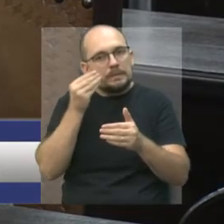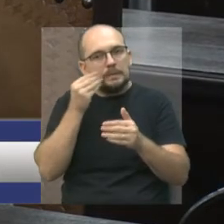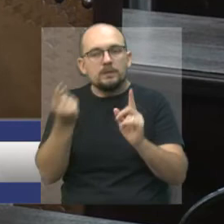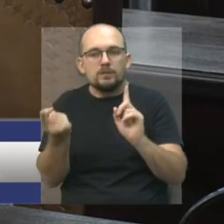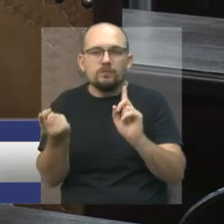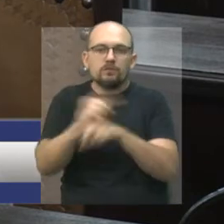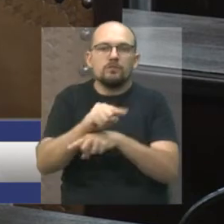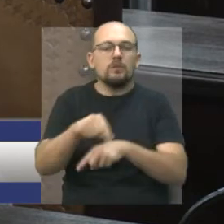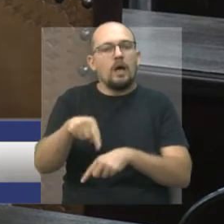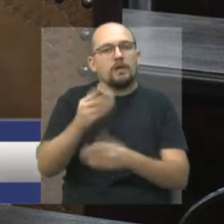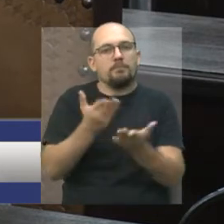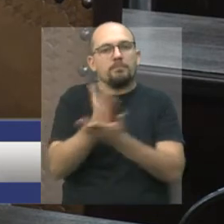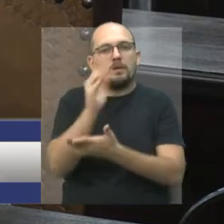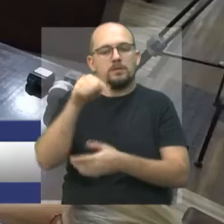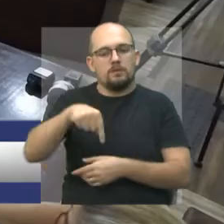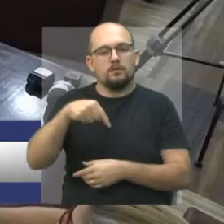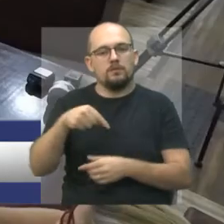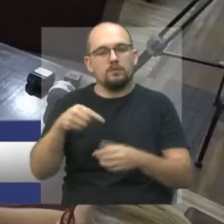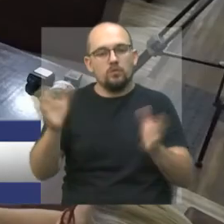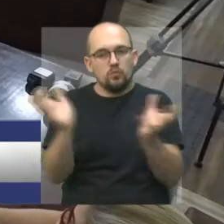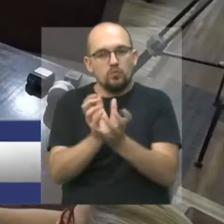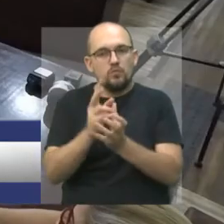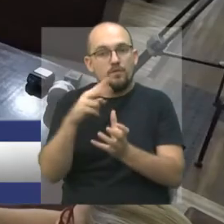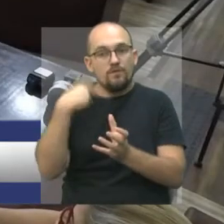plenário. Muito obrigado.